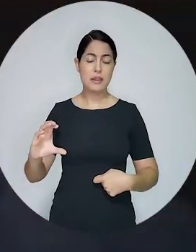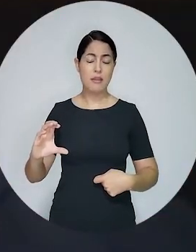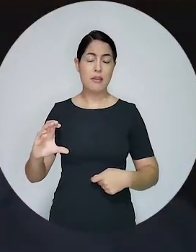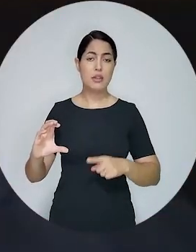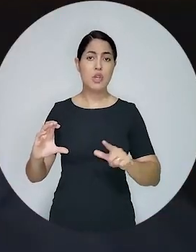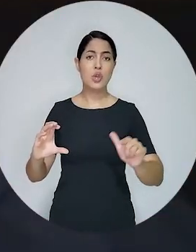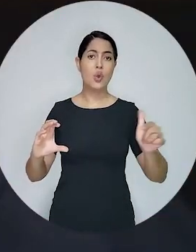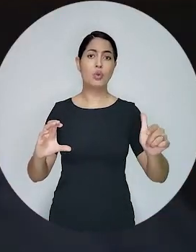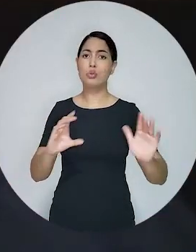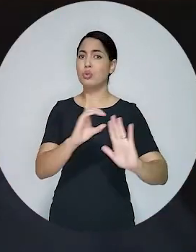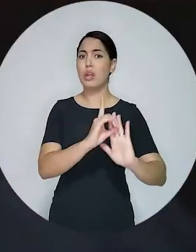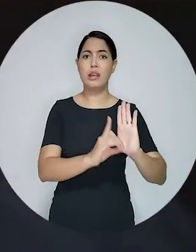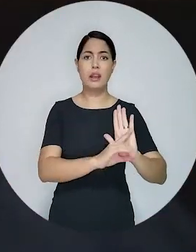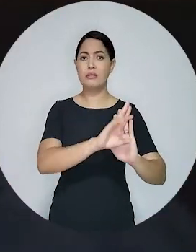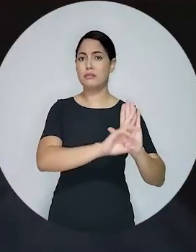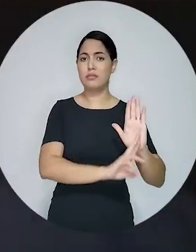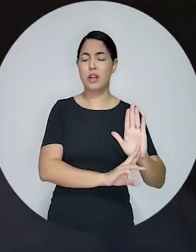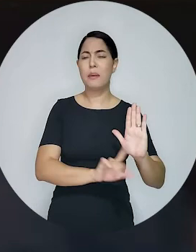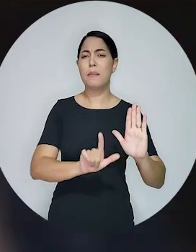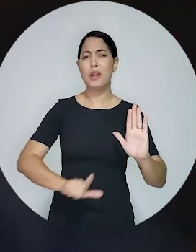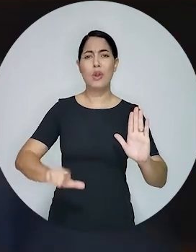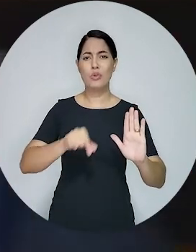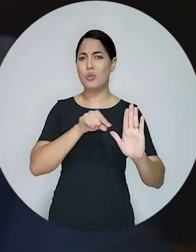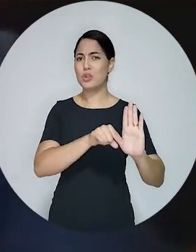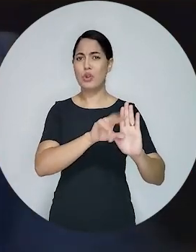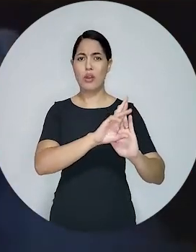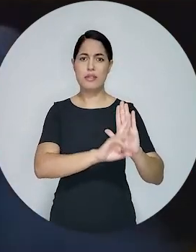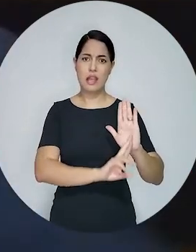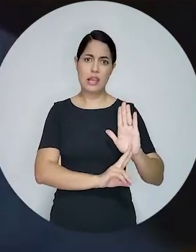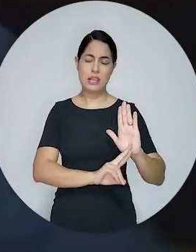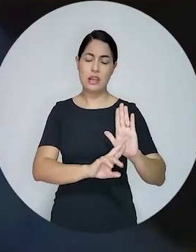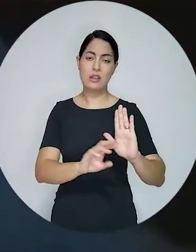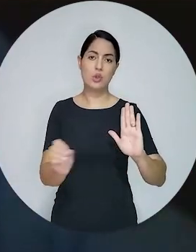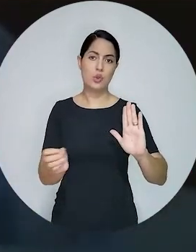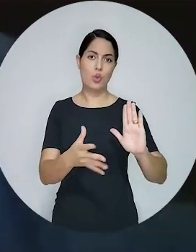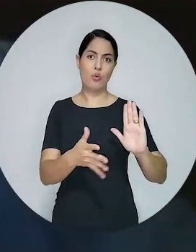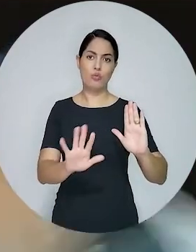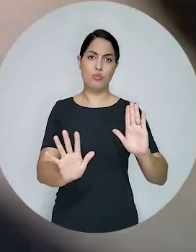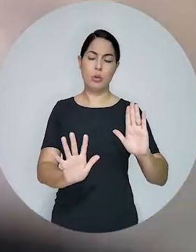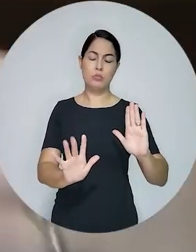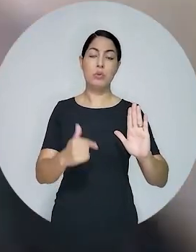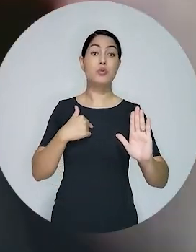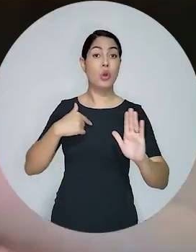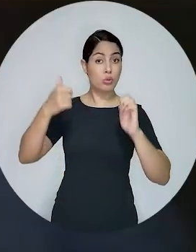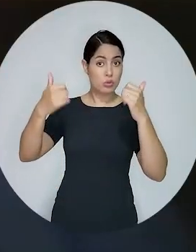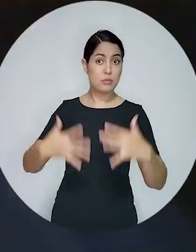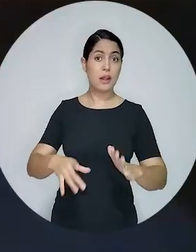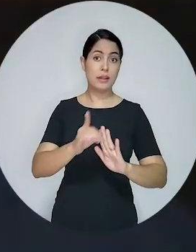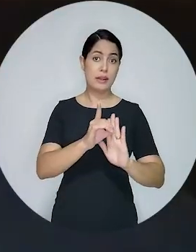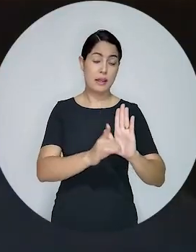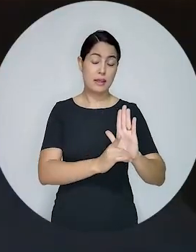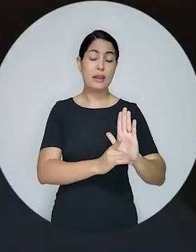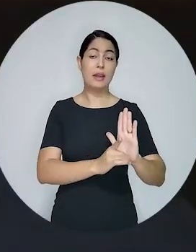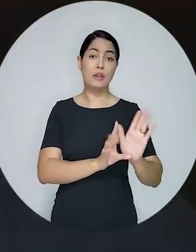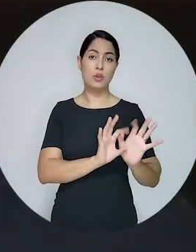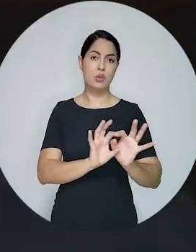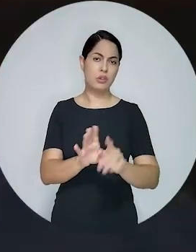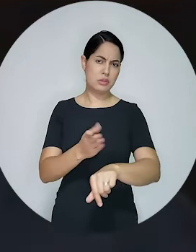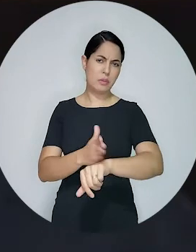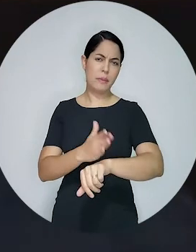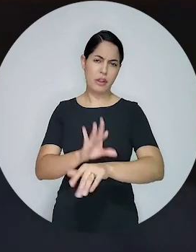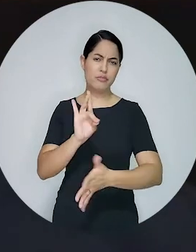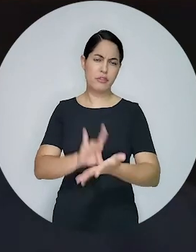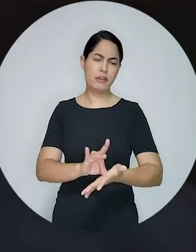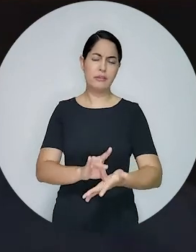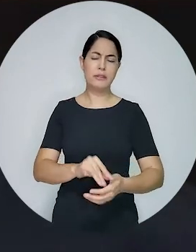os casos que não estiverem regulados no decreto. Claro que não vai ser mais o decreto na norma nova, eu estou me referindo ao decreto aqui só por praticidade,